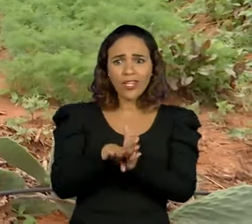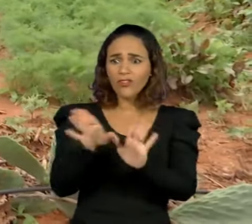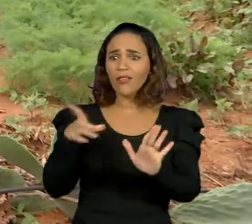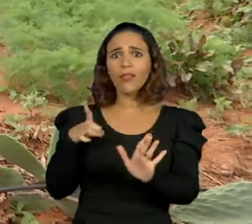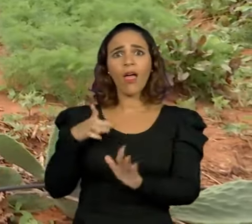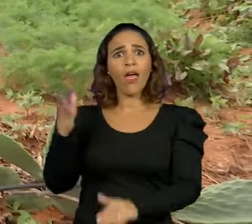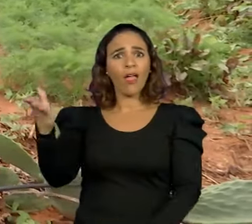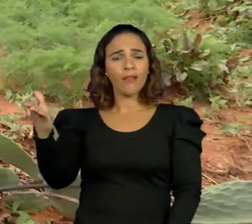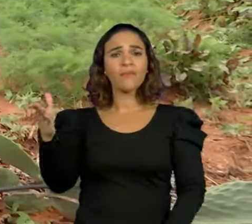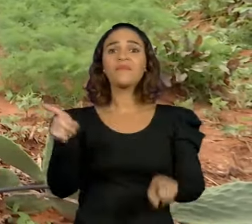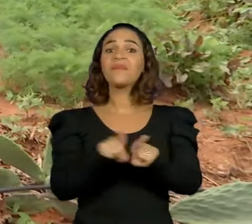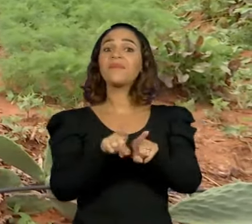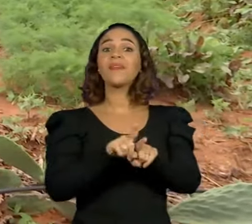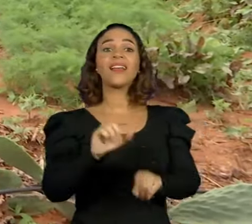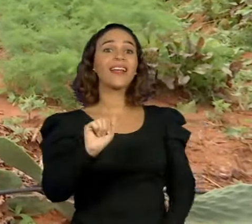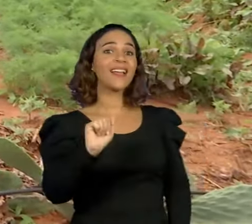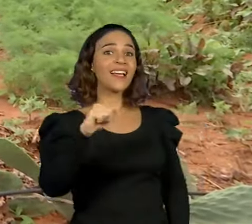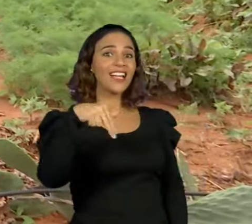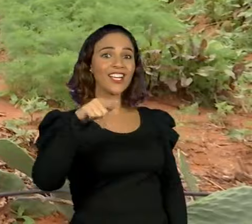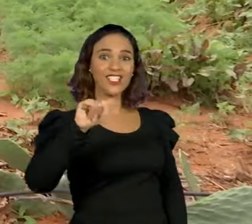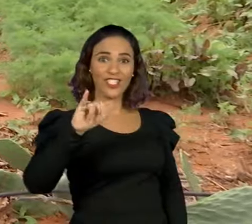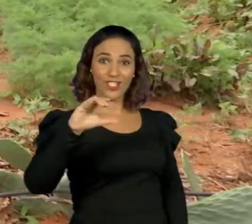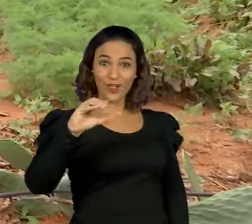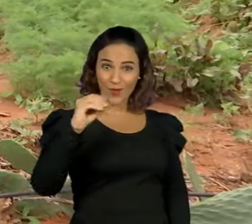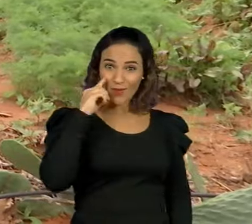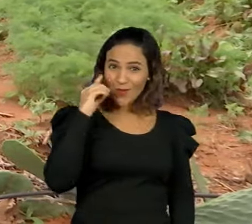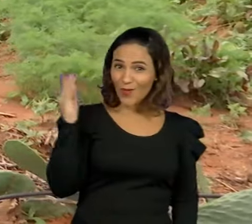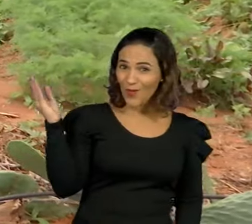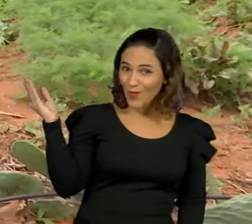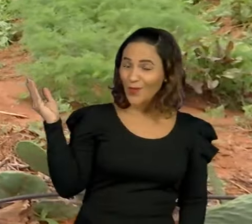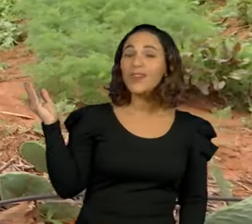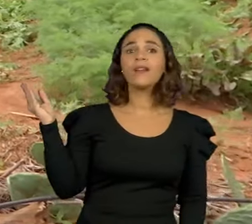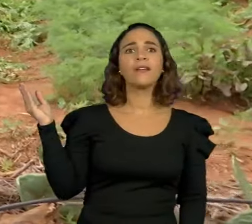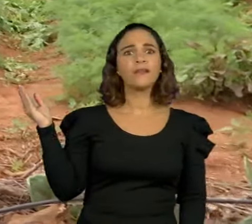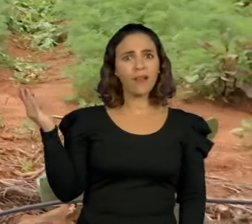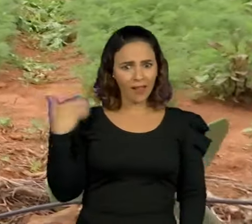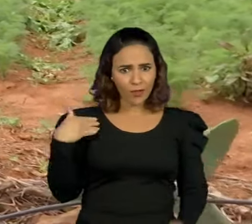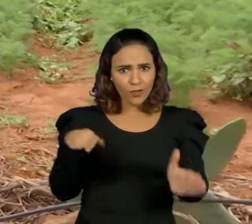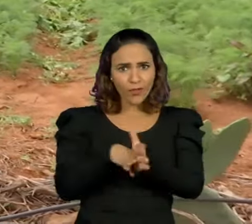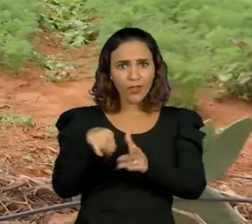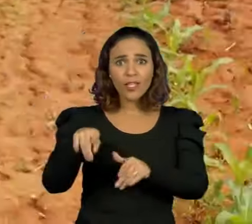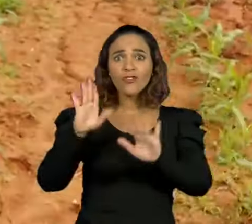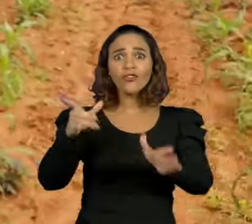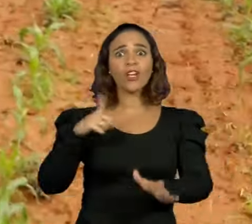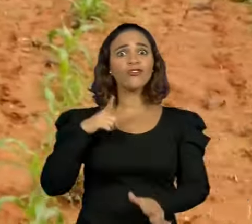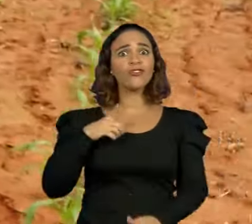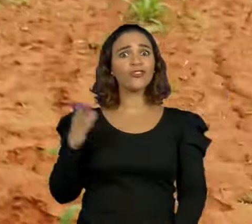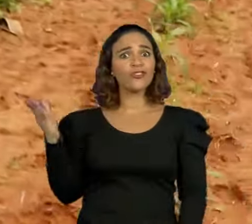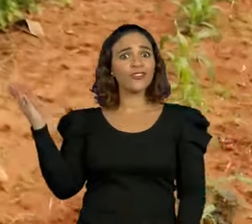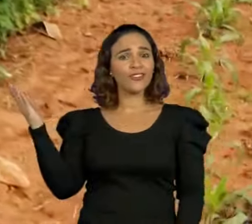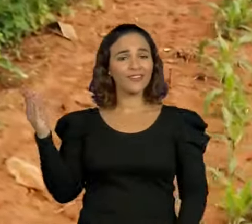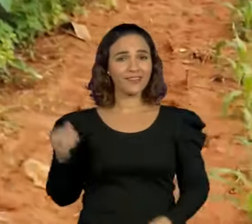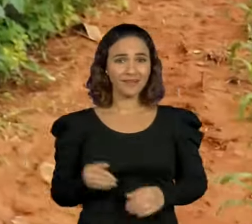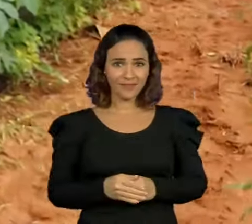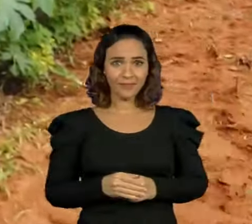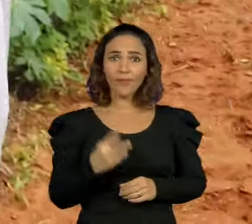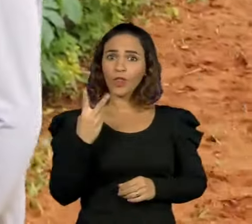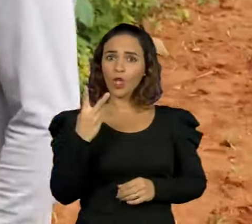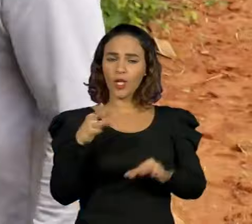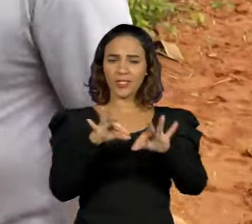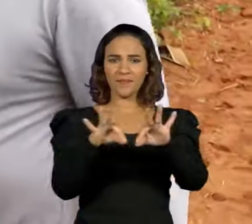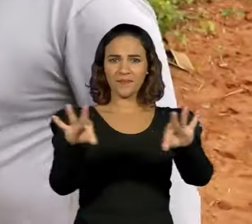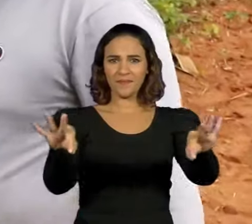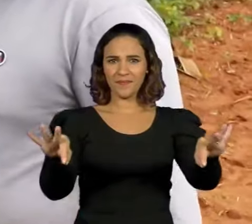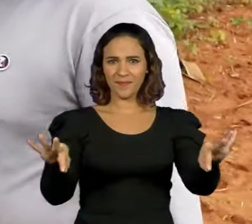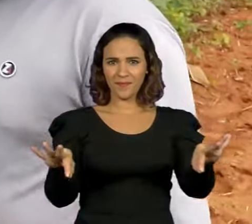angico, aquela ali, ó, tá vendo? Esse angico aí, quando eu cheguei aqui, ele já existia. Em 2 hectares, ele